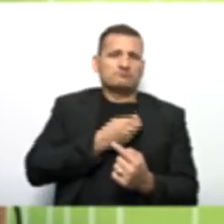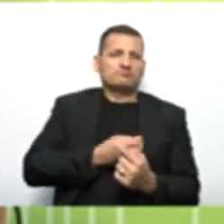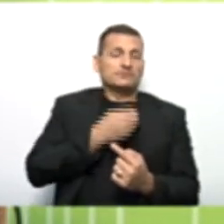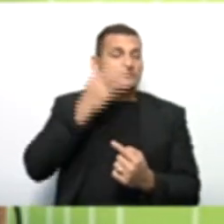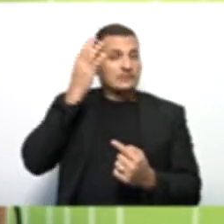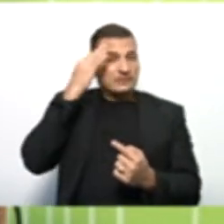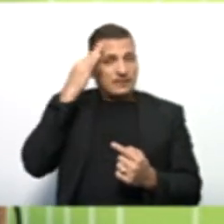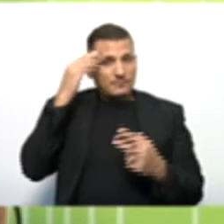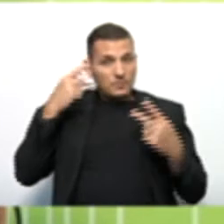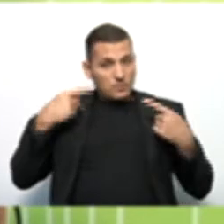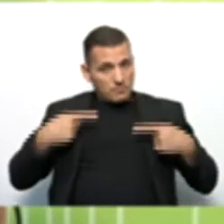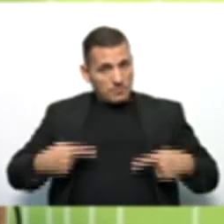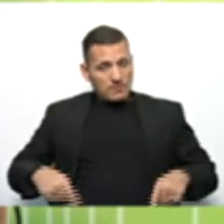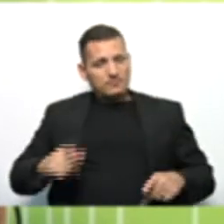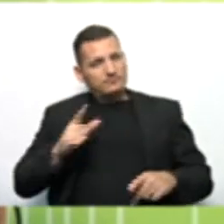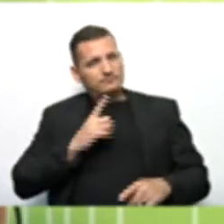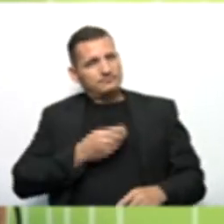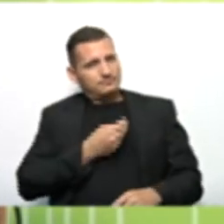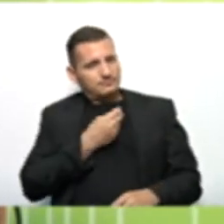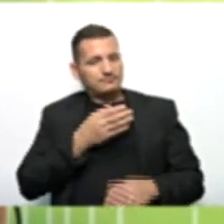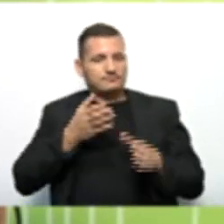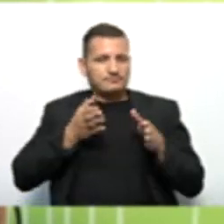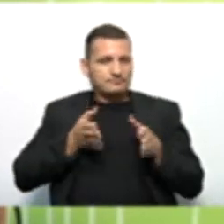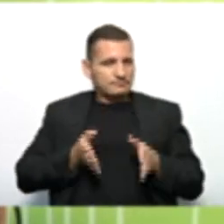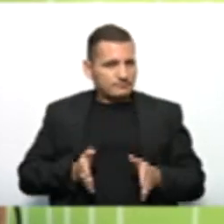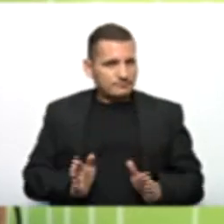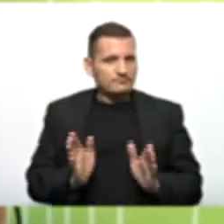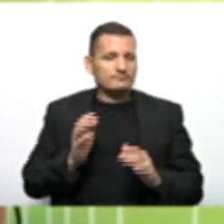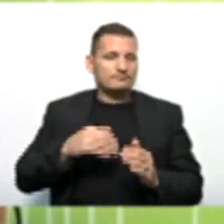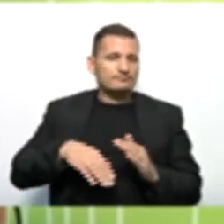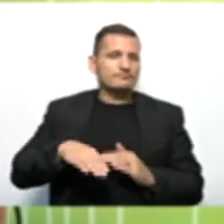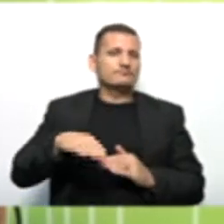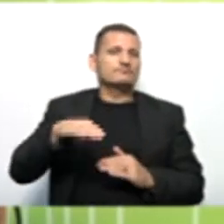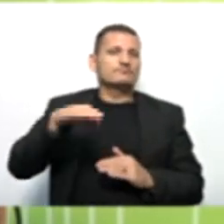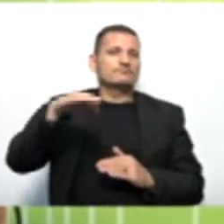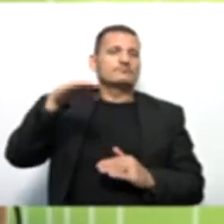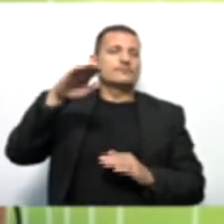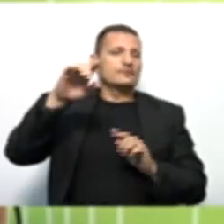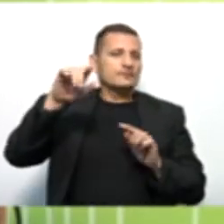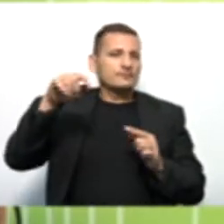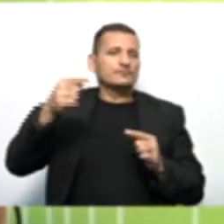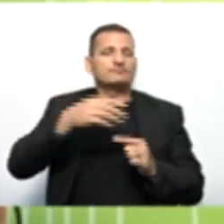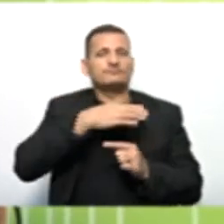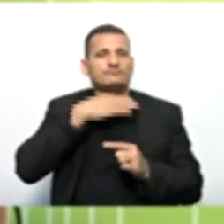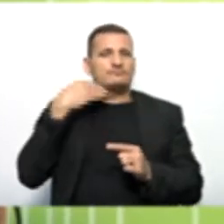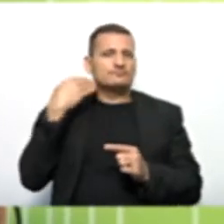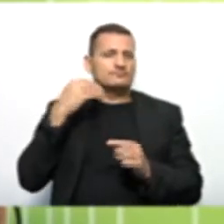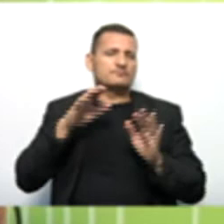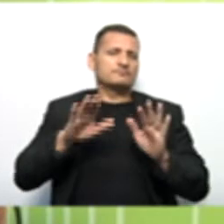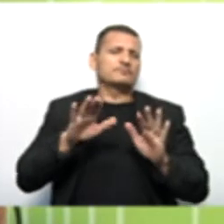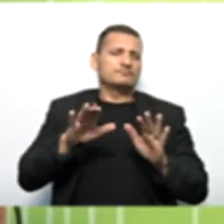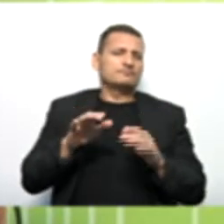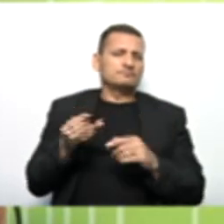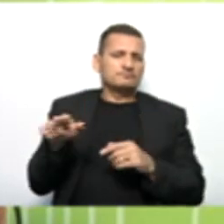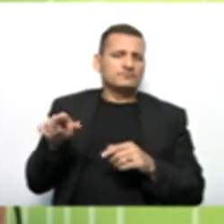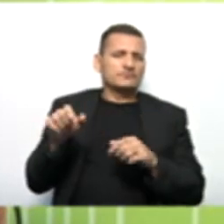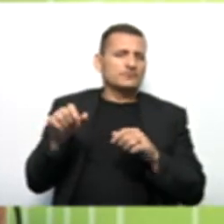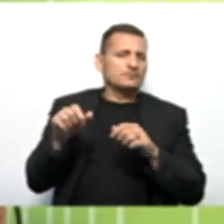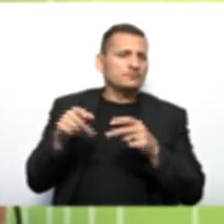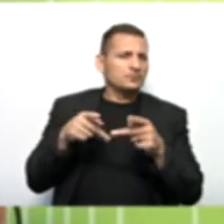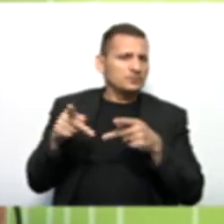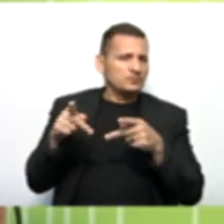humano tem, né? Lá, a gente nasce, cresce, se desenvolve e morre, né? Como é que a gente pode definir o ciclo de vida